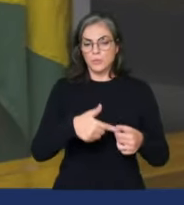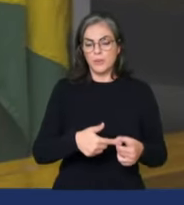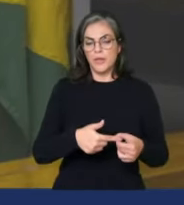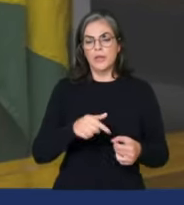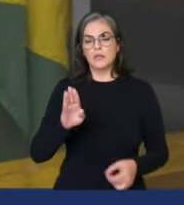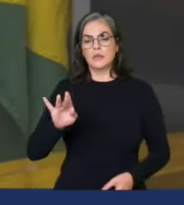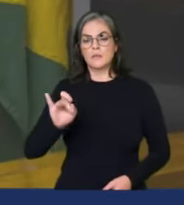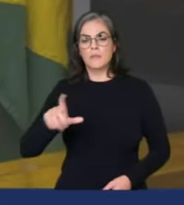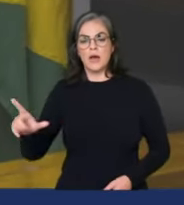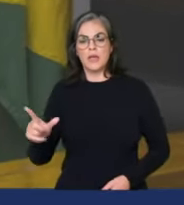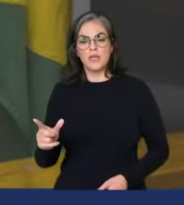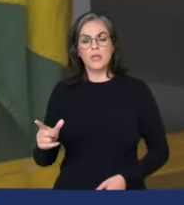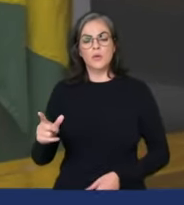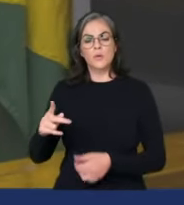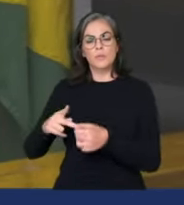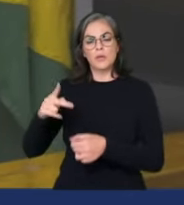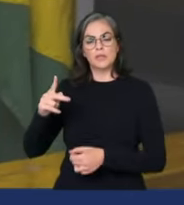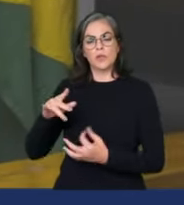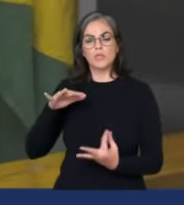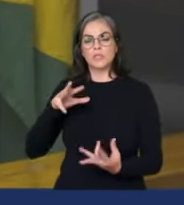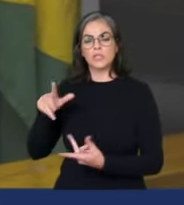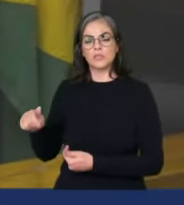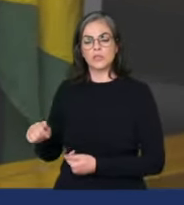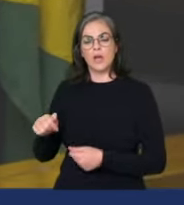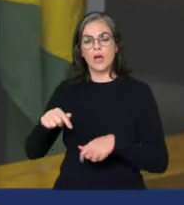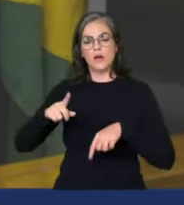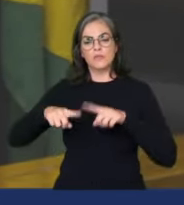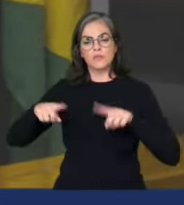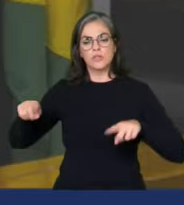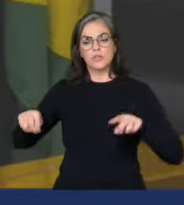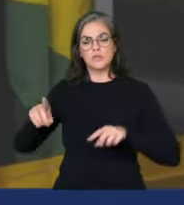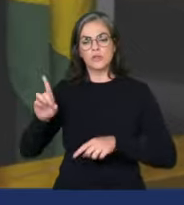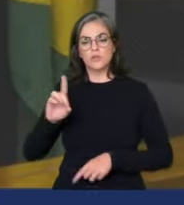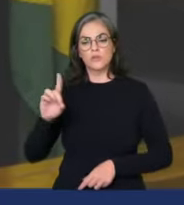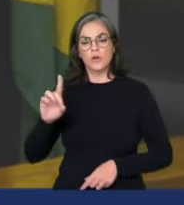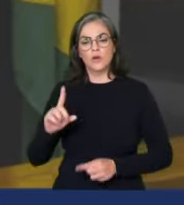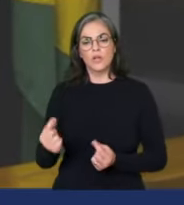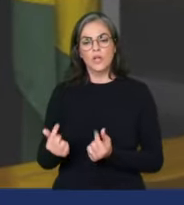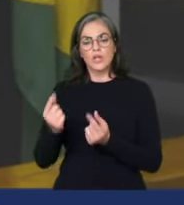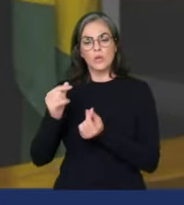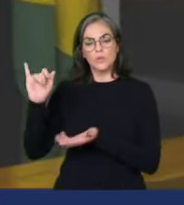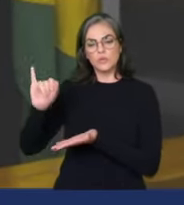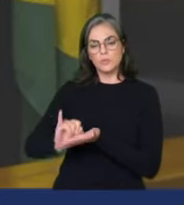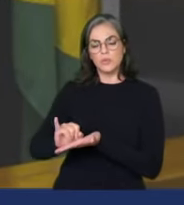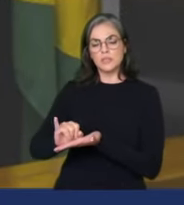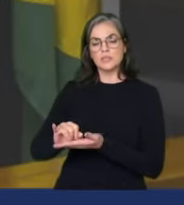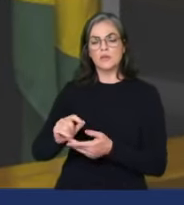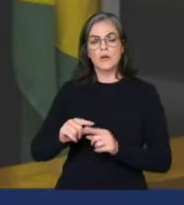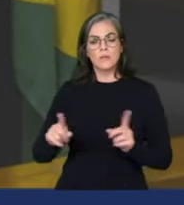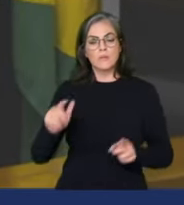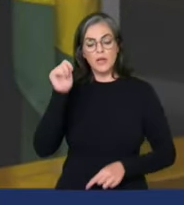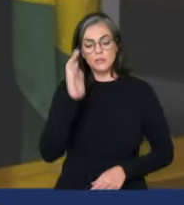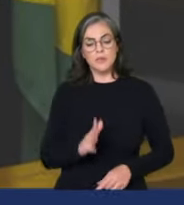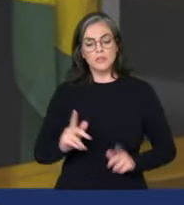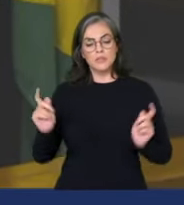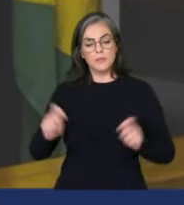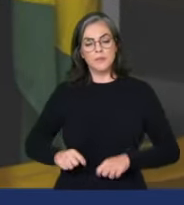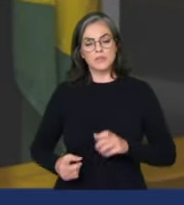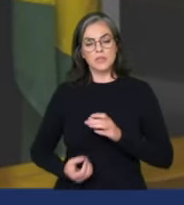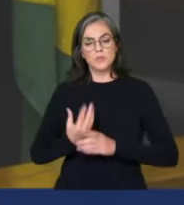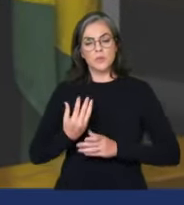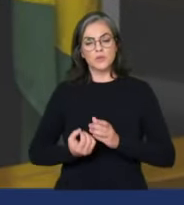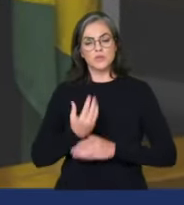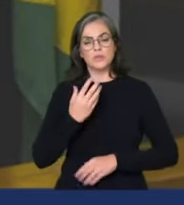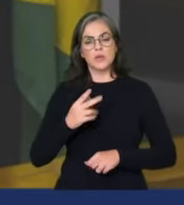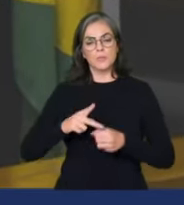mercado internacional, a variação do dólar e a custos de importação, mesmo o Brasil sendo autossuficiente em petróleo, mesmo o